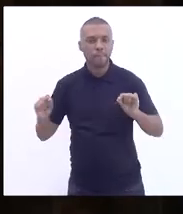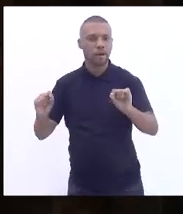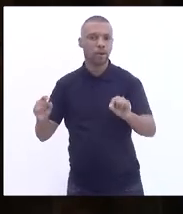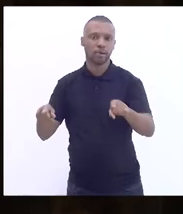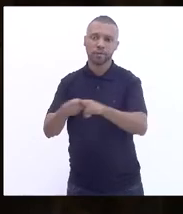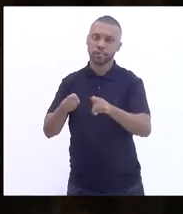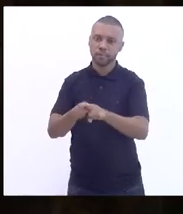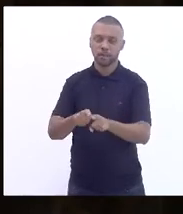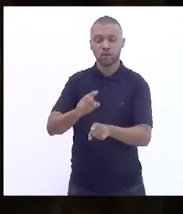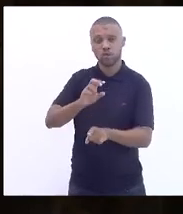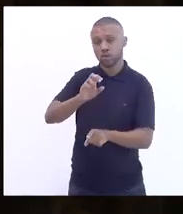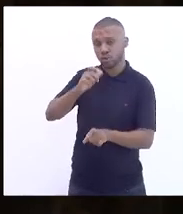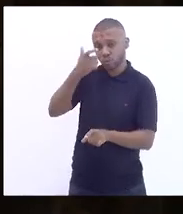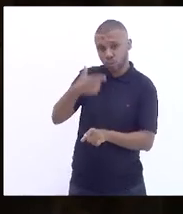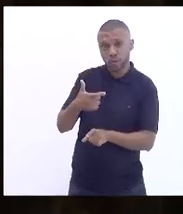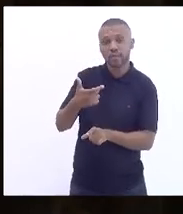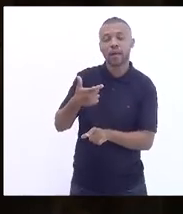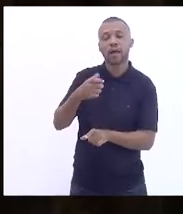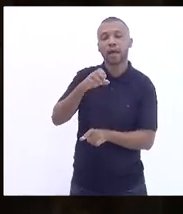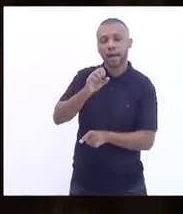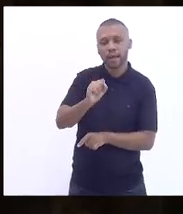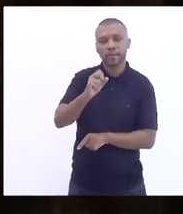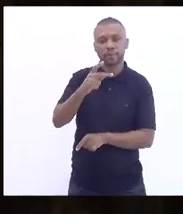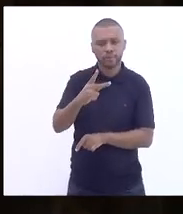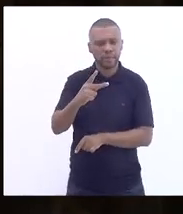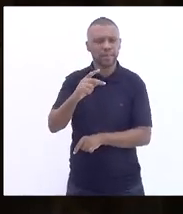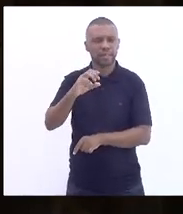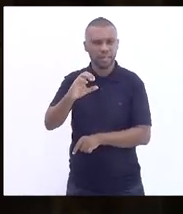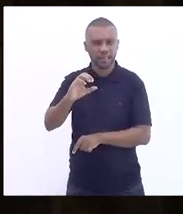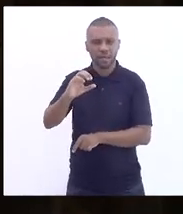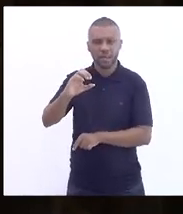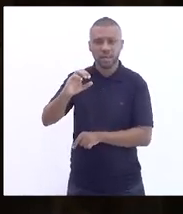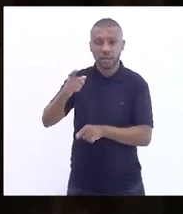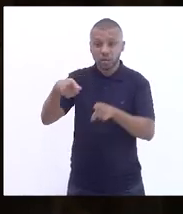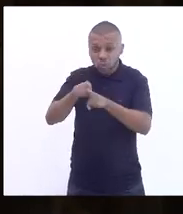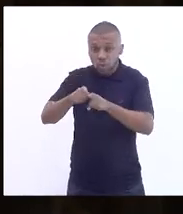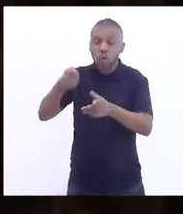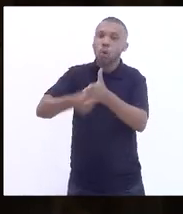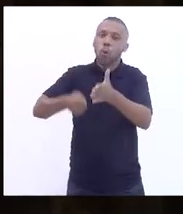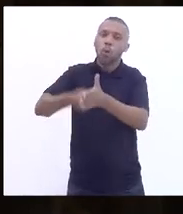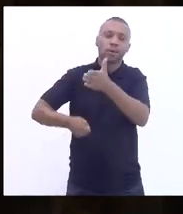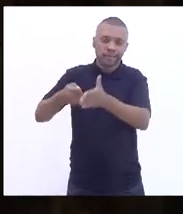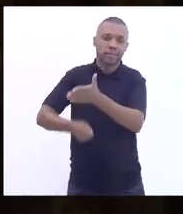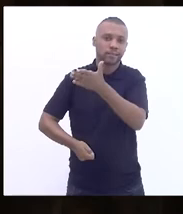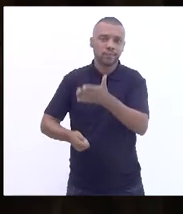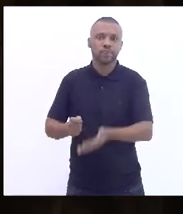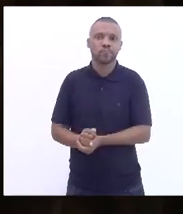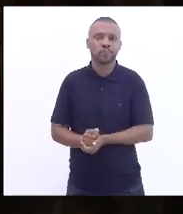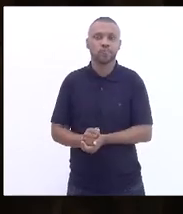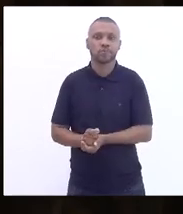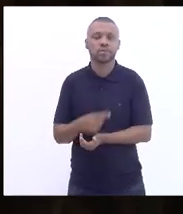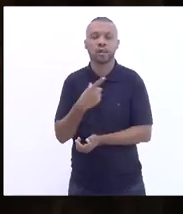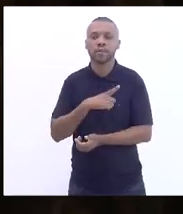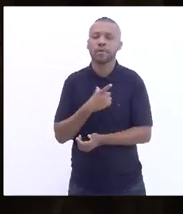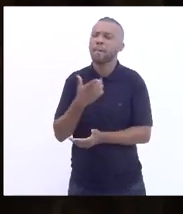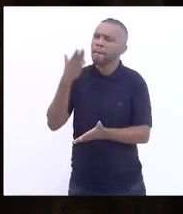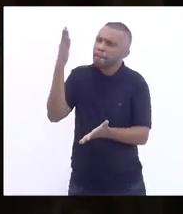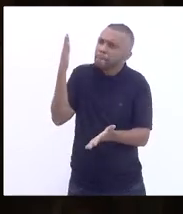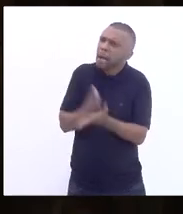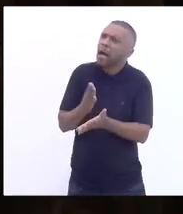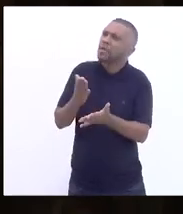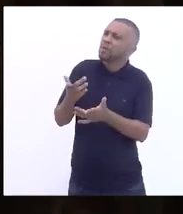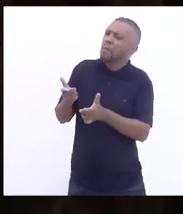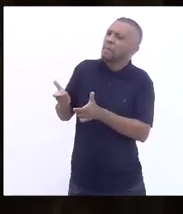faço parte da csp-conlutas nós tentamos fazer esse diálogo também pelo e os matar